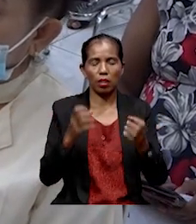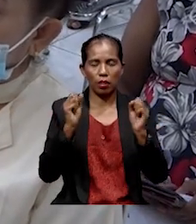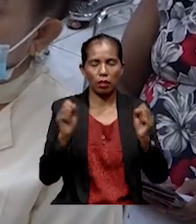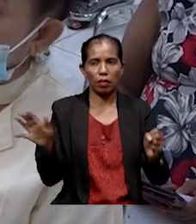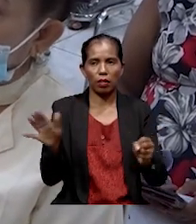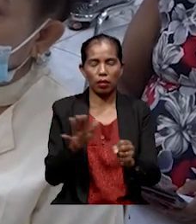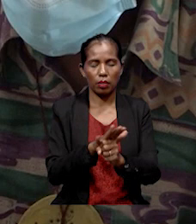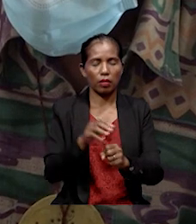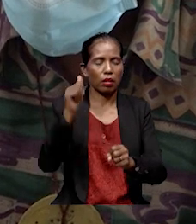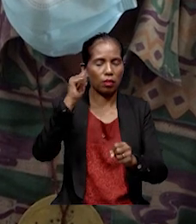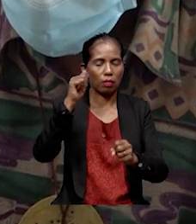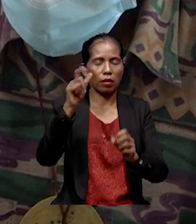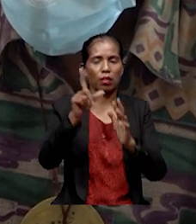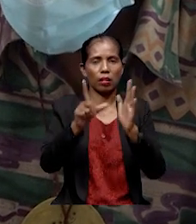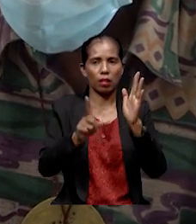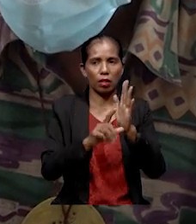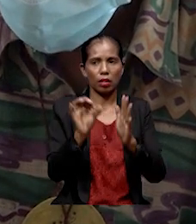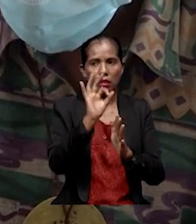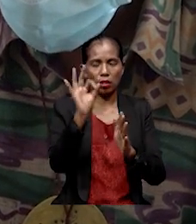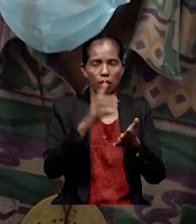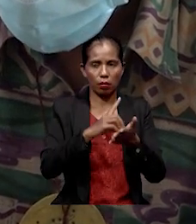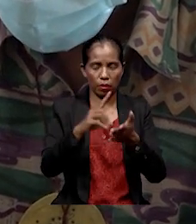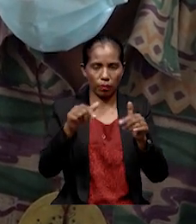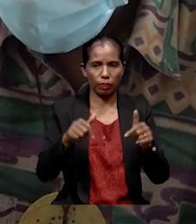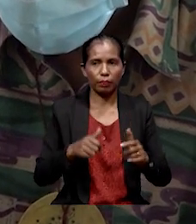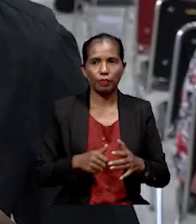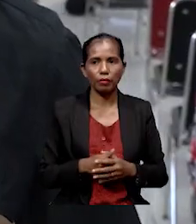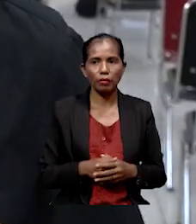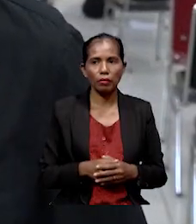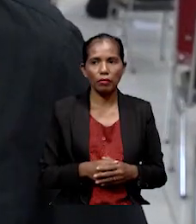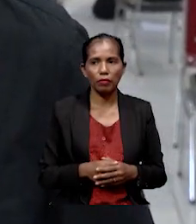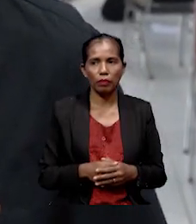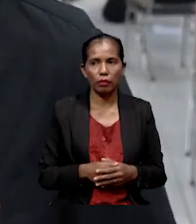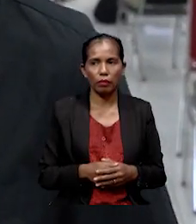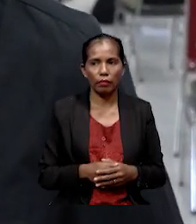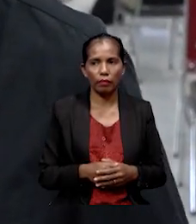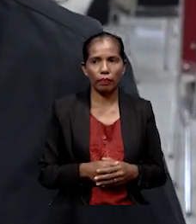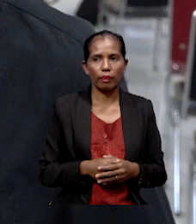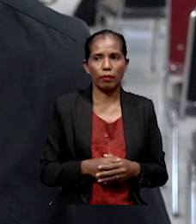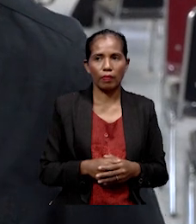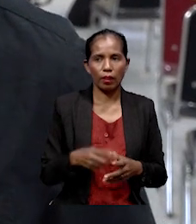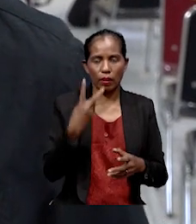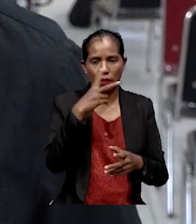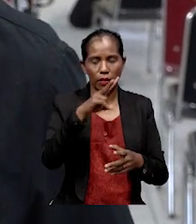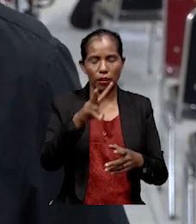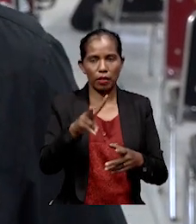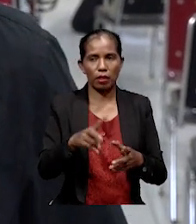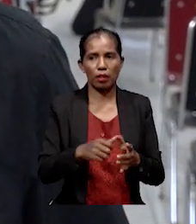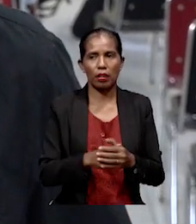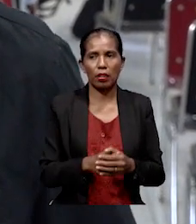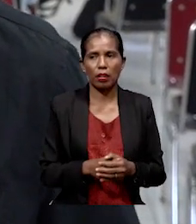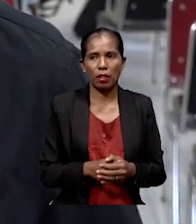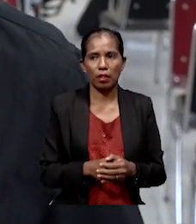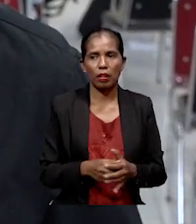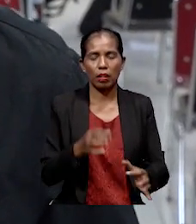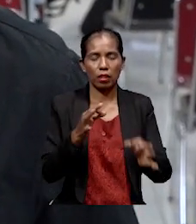sustentabilidade campanha eleitoral sexta semana nem. Temos ba diálogo IDNB com Lilio Harileu ba penalto sensação nebe mancarek